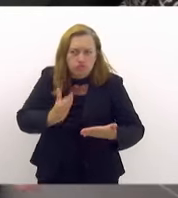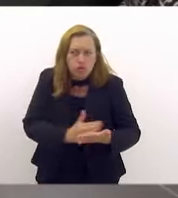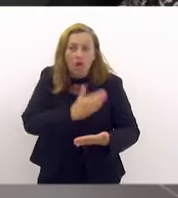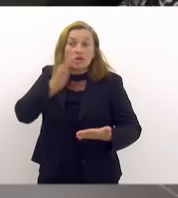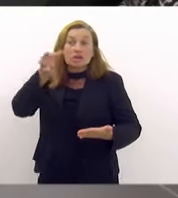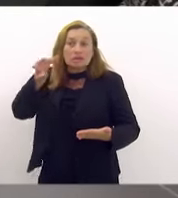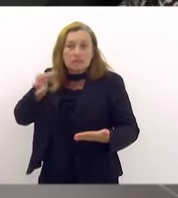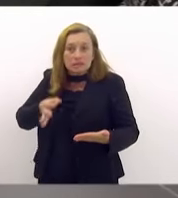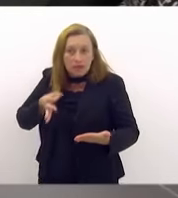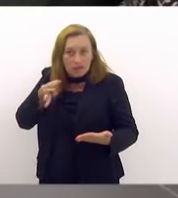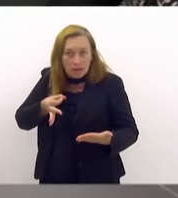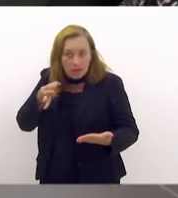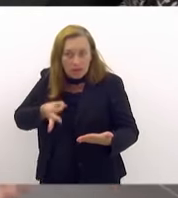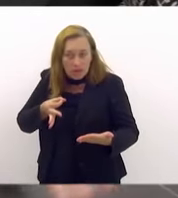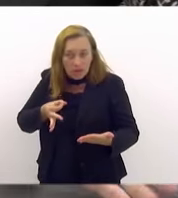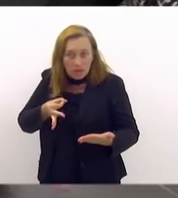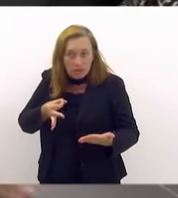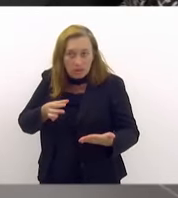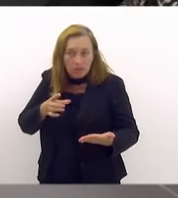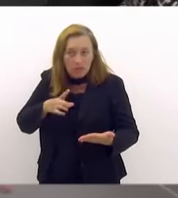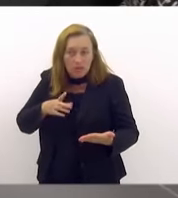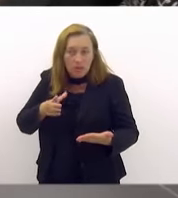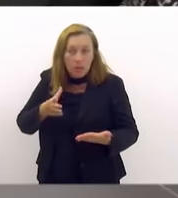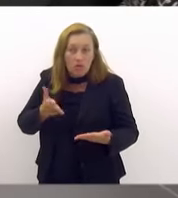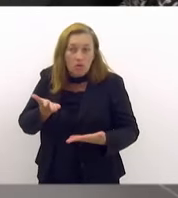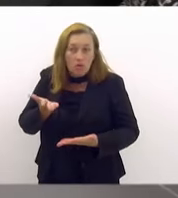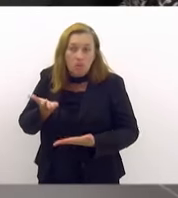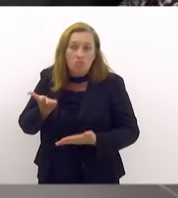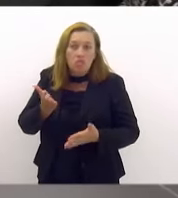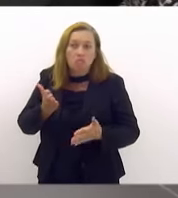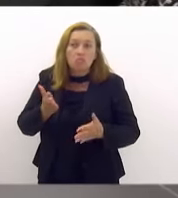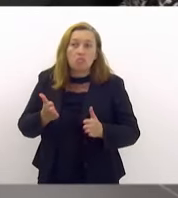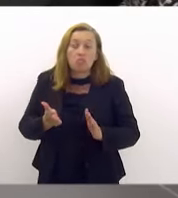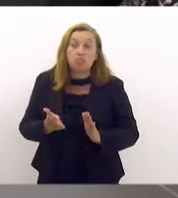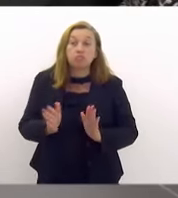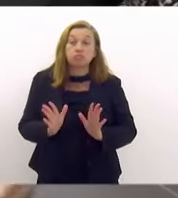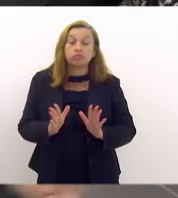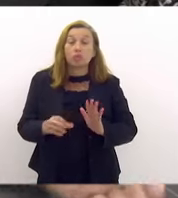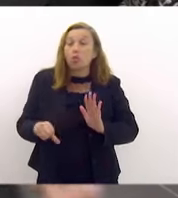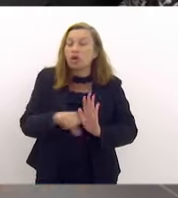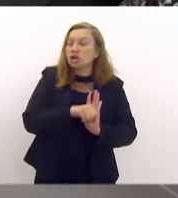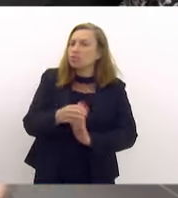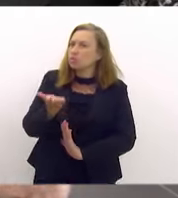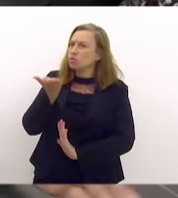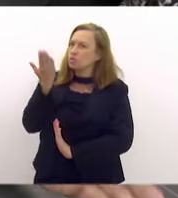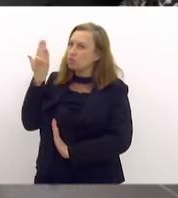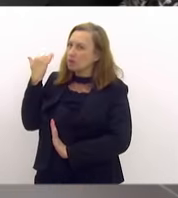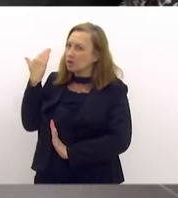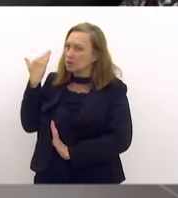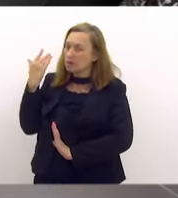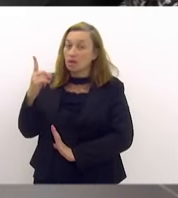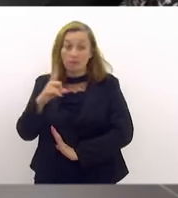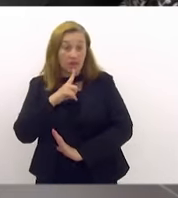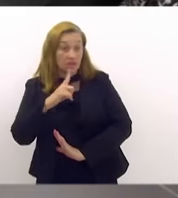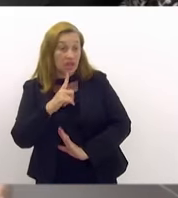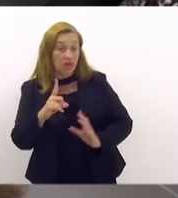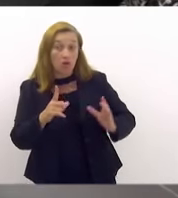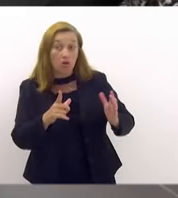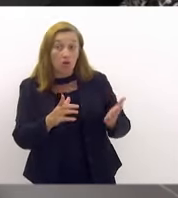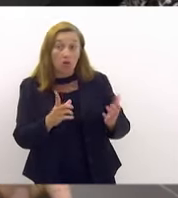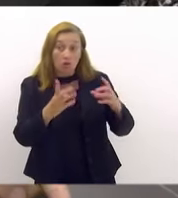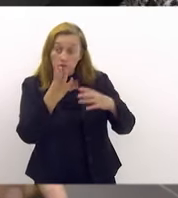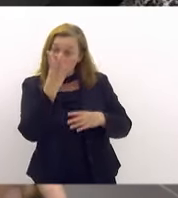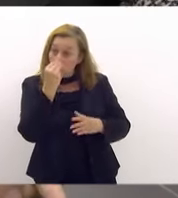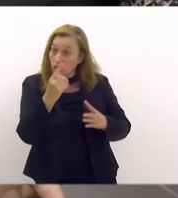certamente teriam um passado delituoso anterior a justificar a presença das suas fotos Ali e Eu